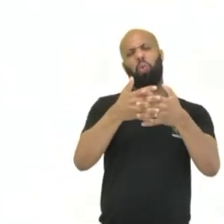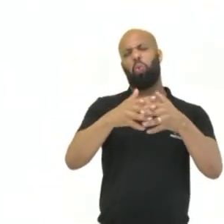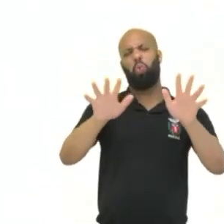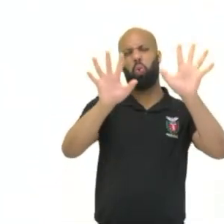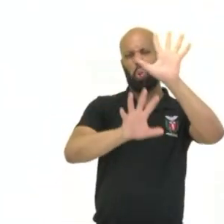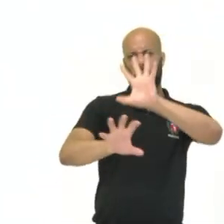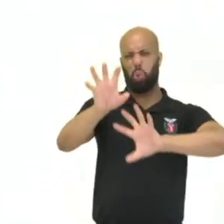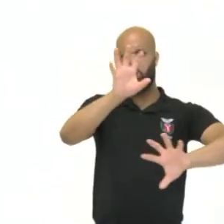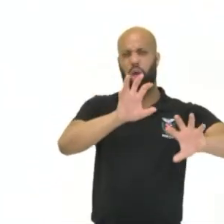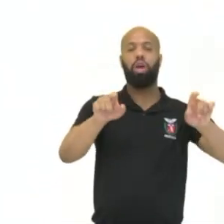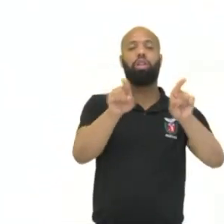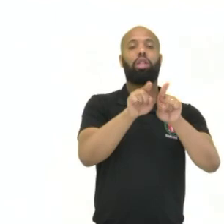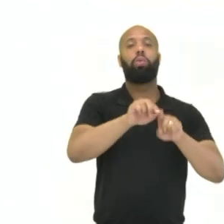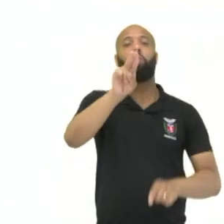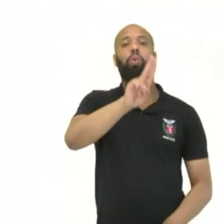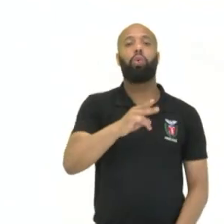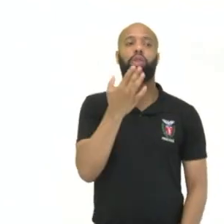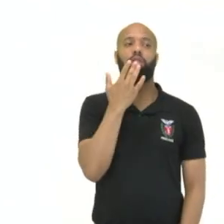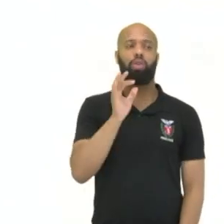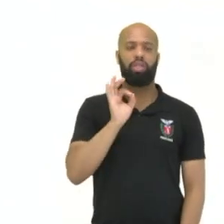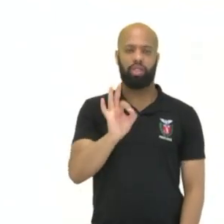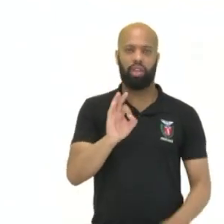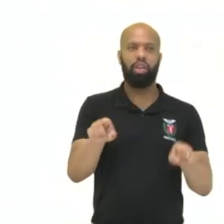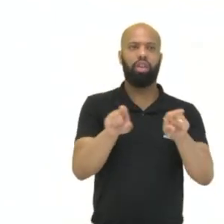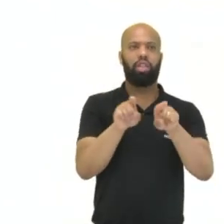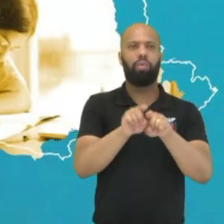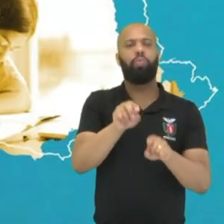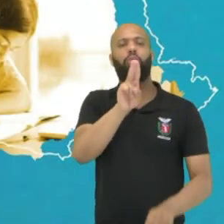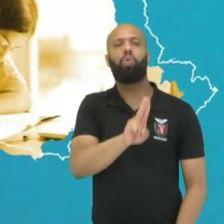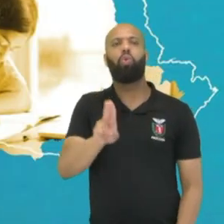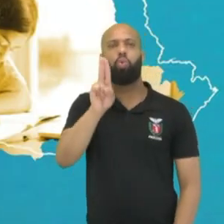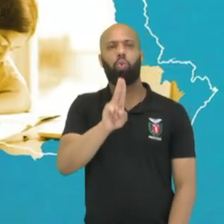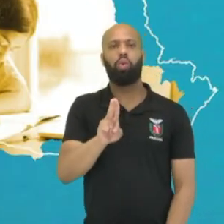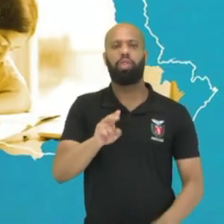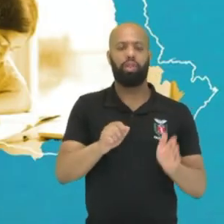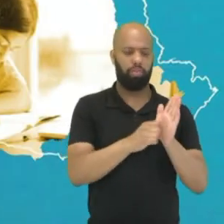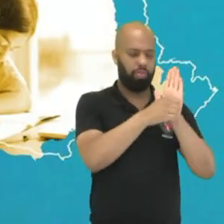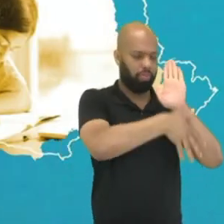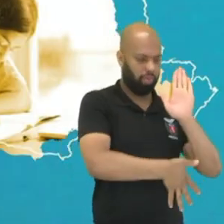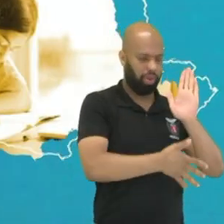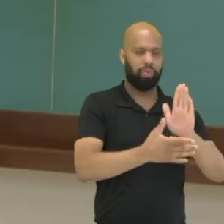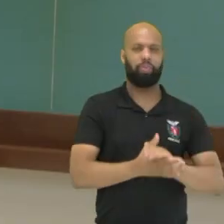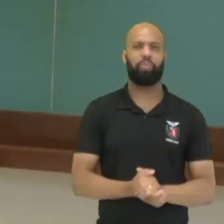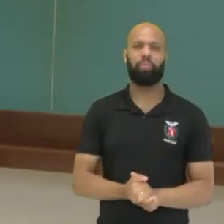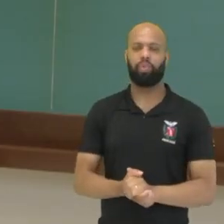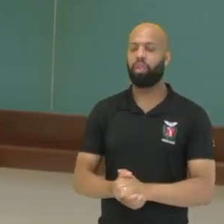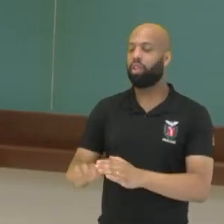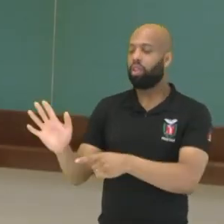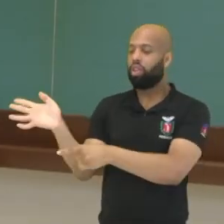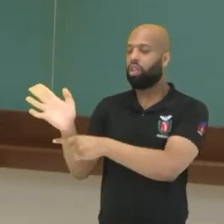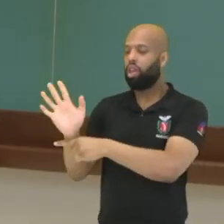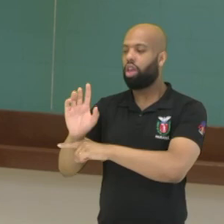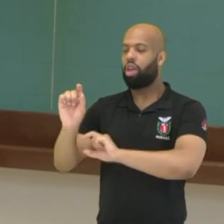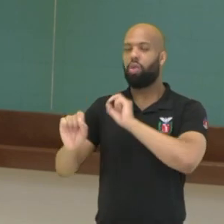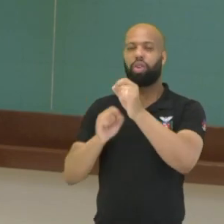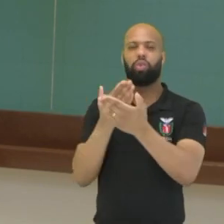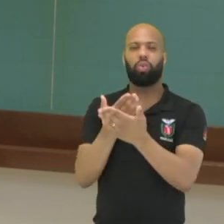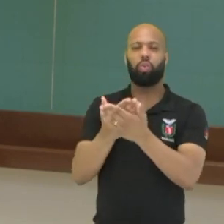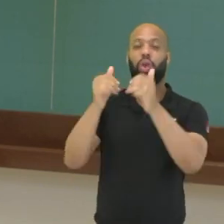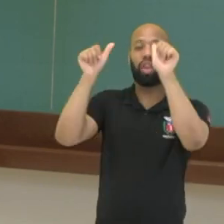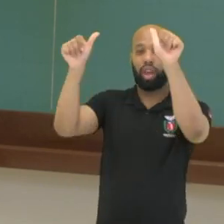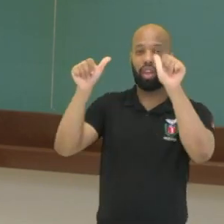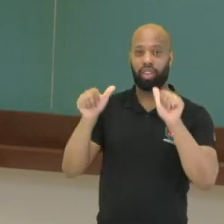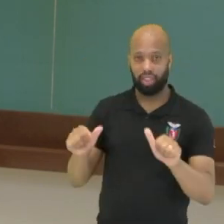de cores. Também ocorre a utilização de figuras de linguagem. Neste vídeo falamos sobre